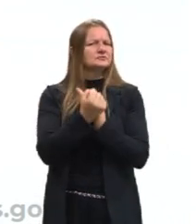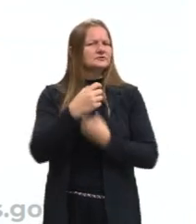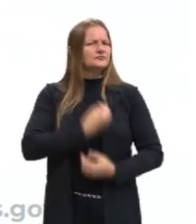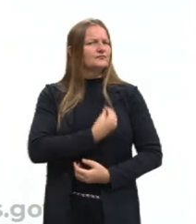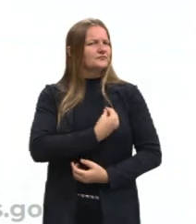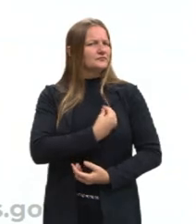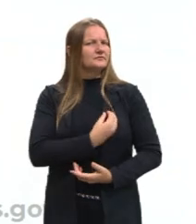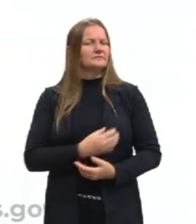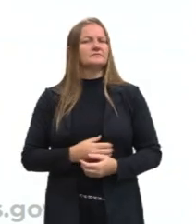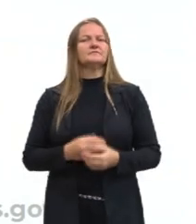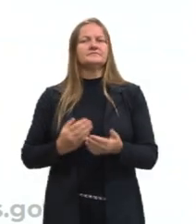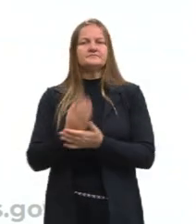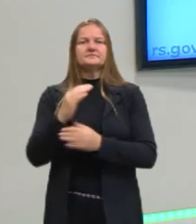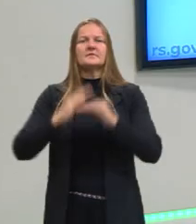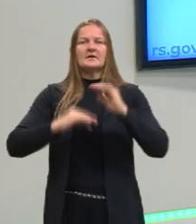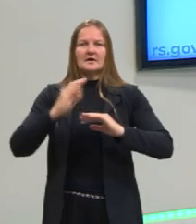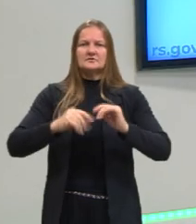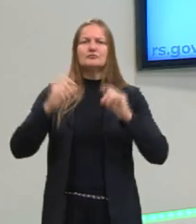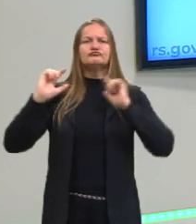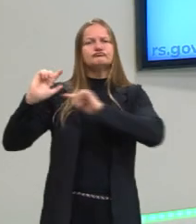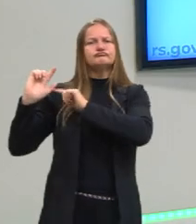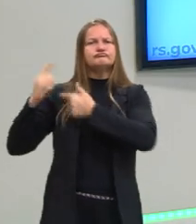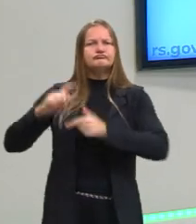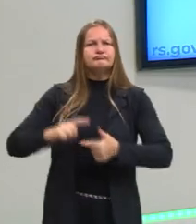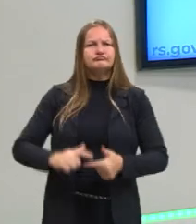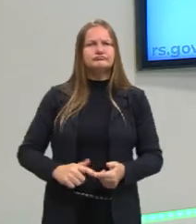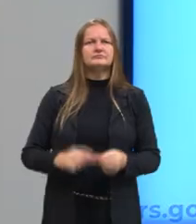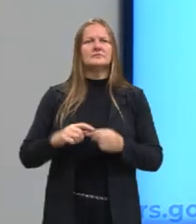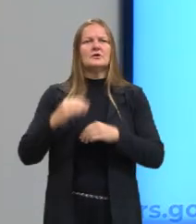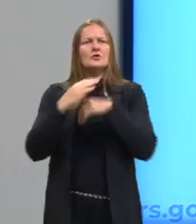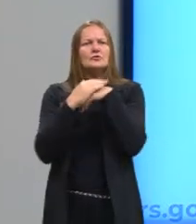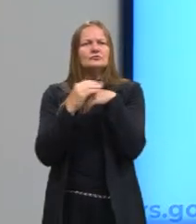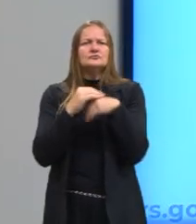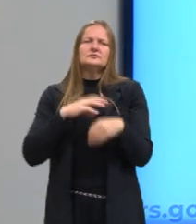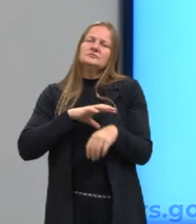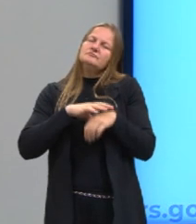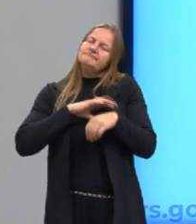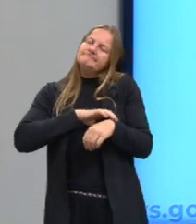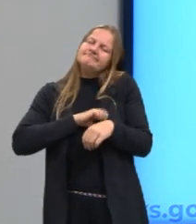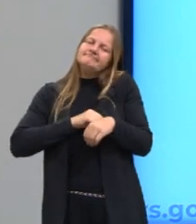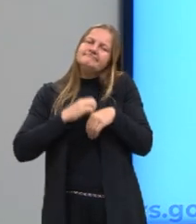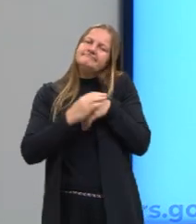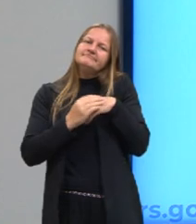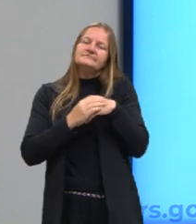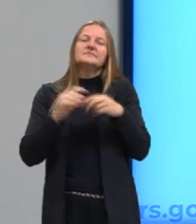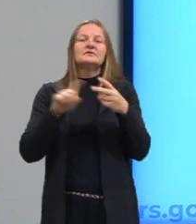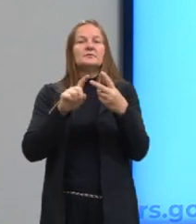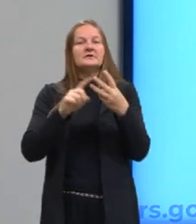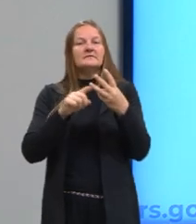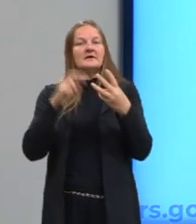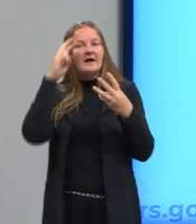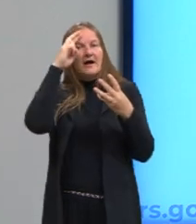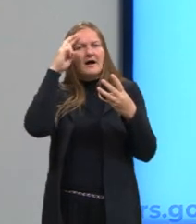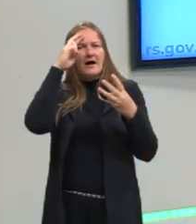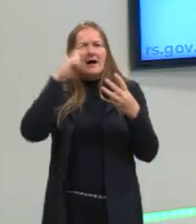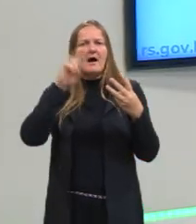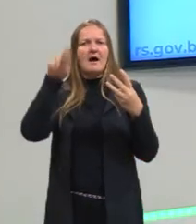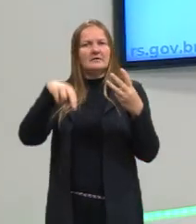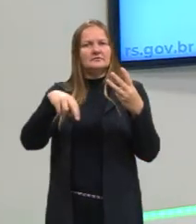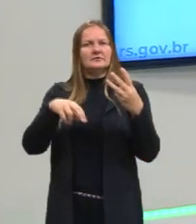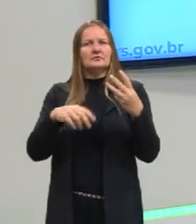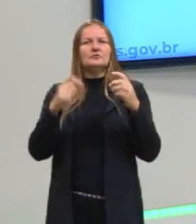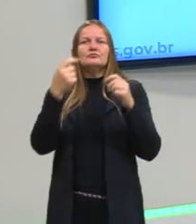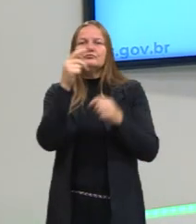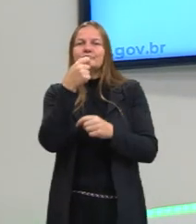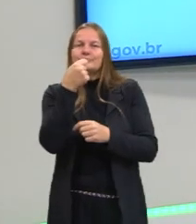suas vidas através da ação tradicional ação afetiva e da ação racional Aqui tem uma